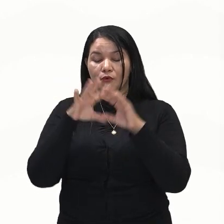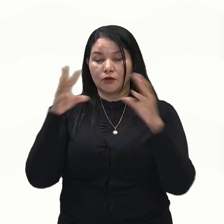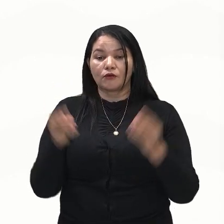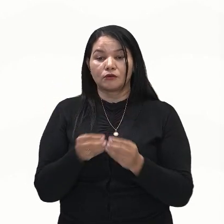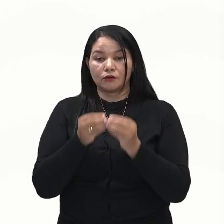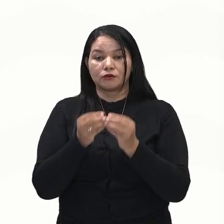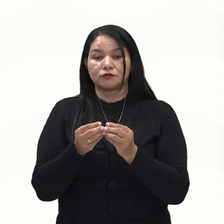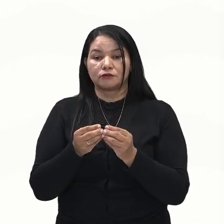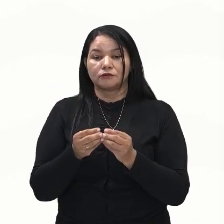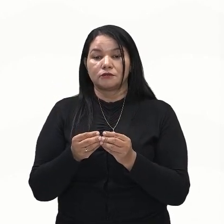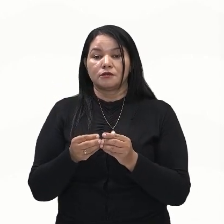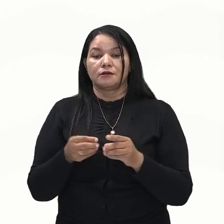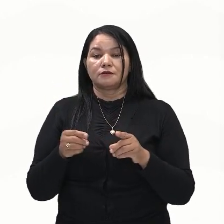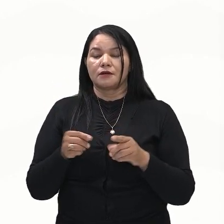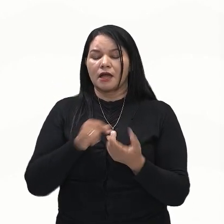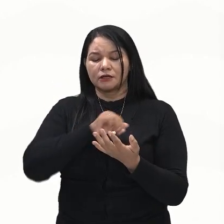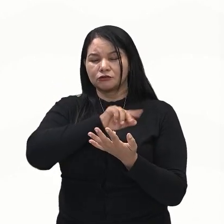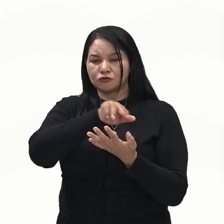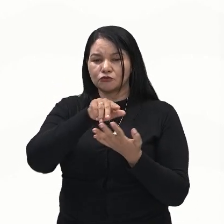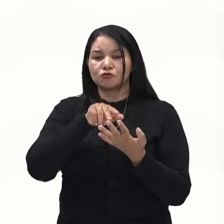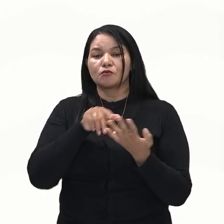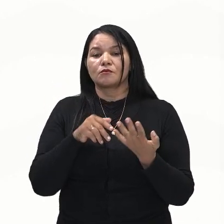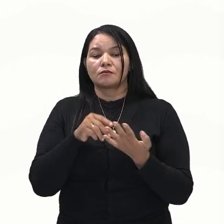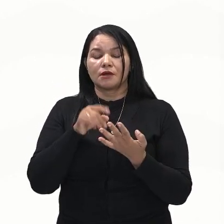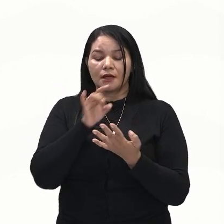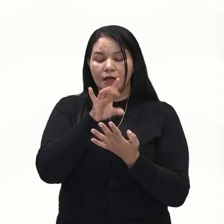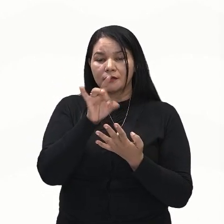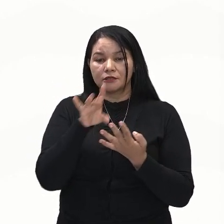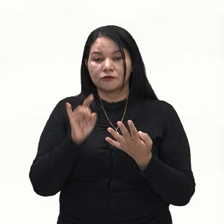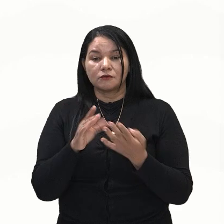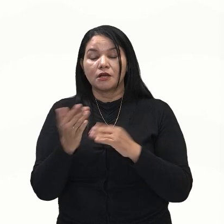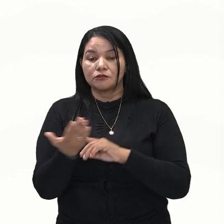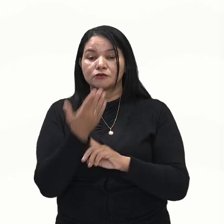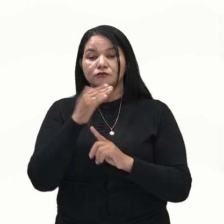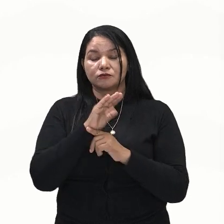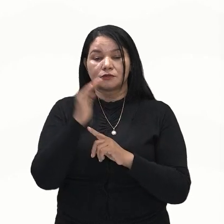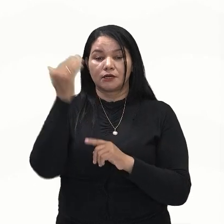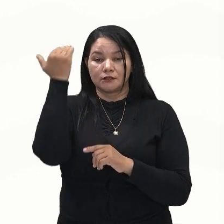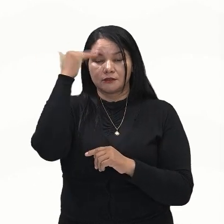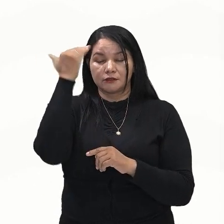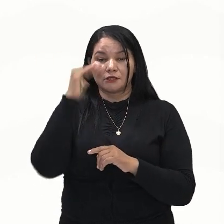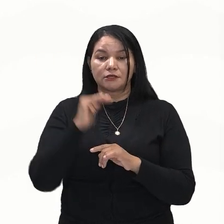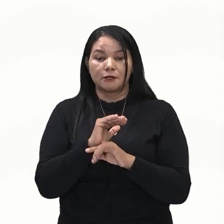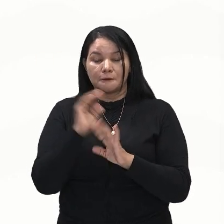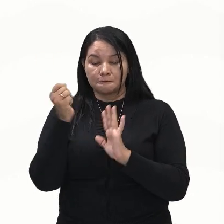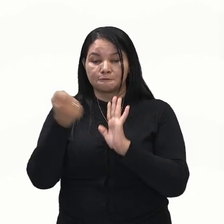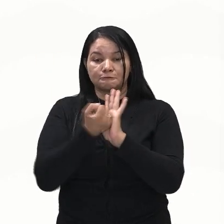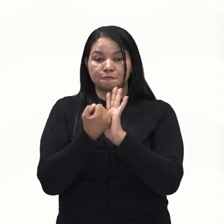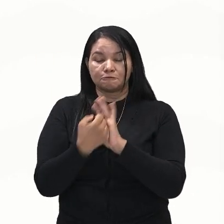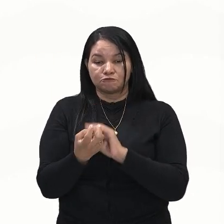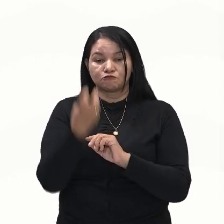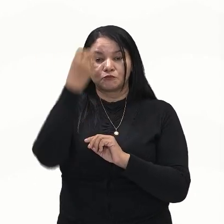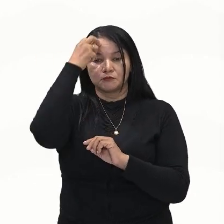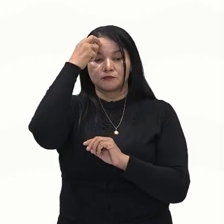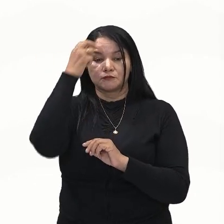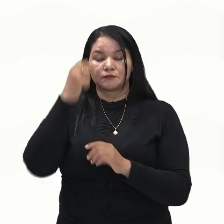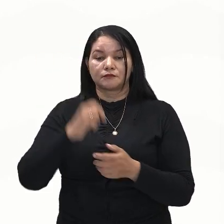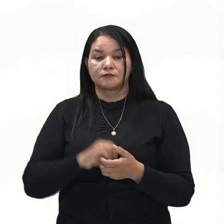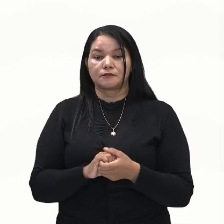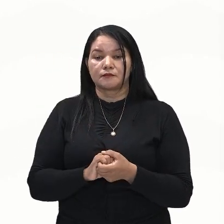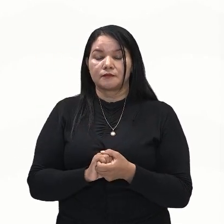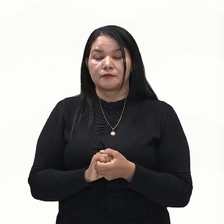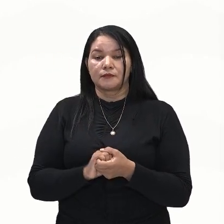dessa forma, todas essas possibilidades nos levam a entender sobre o nosso patrimônio cultural. E